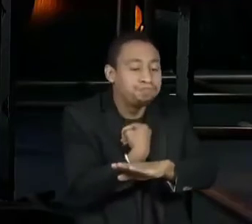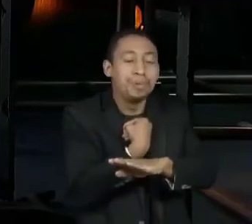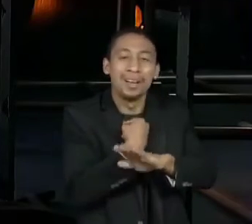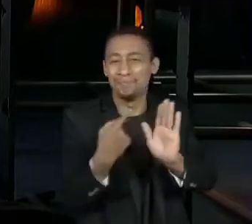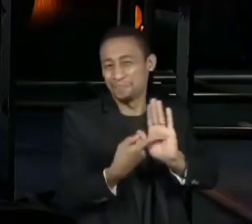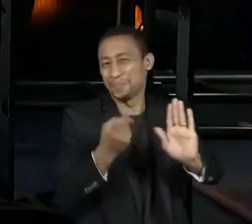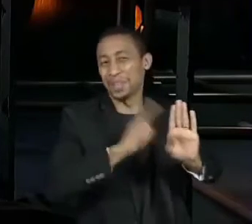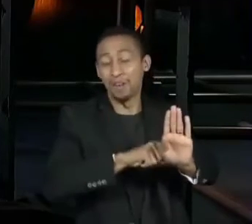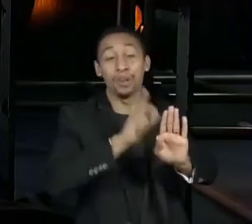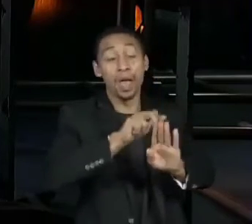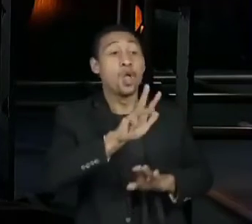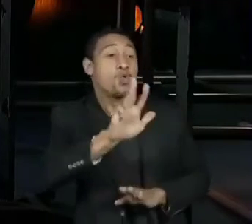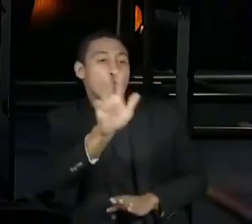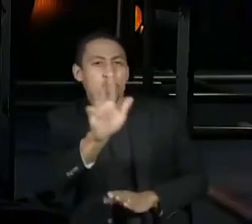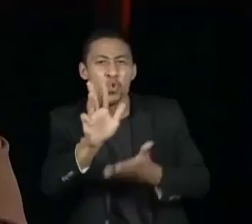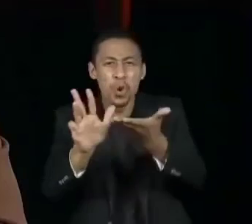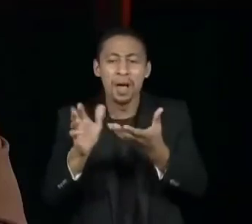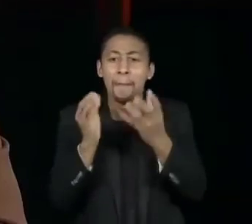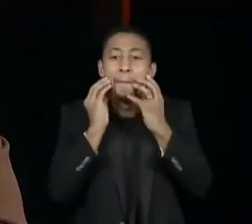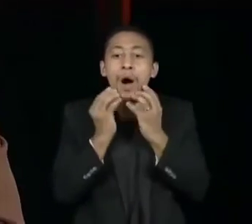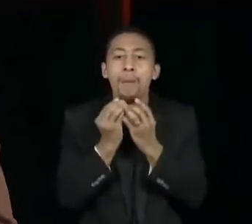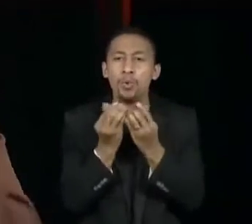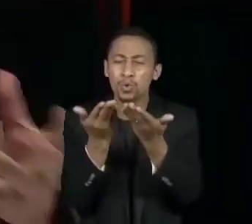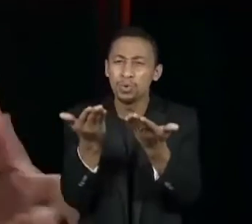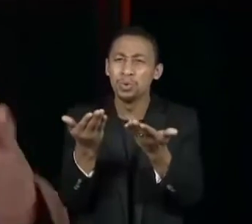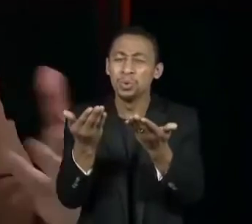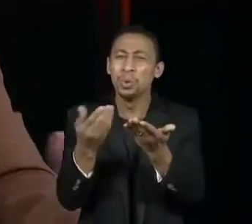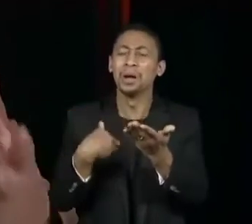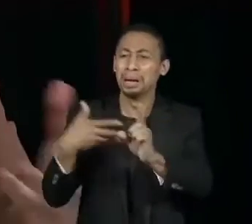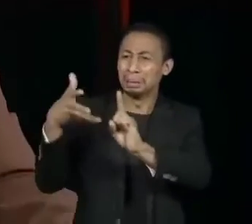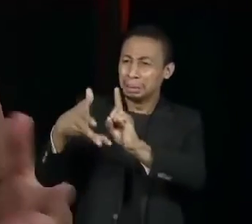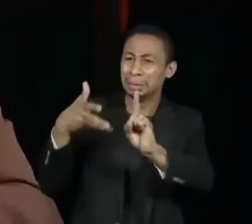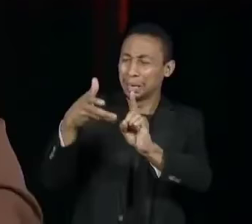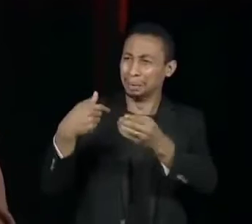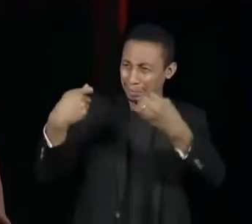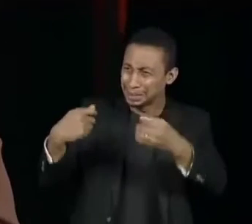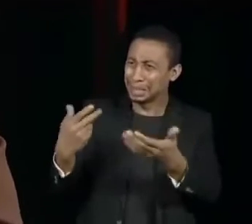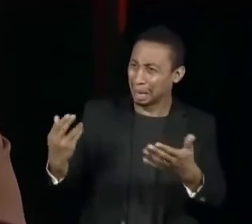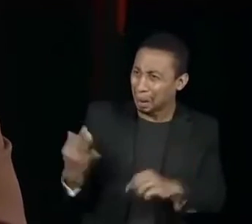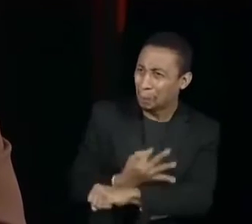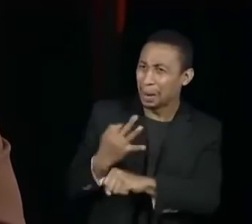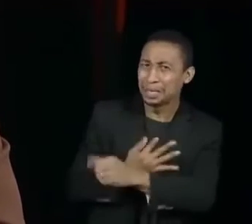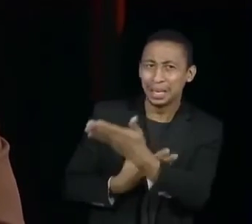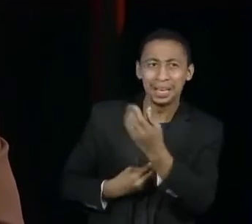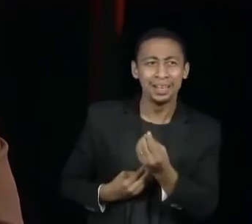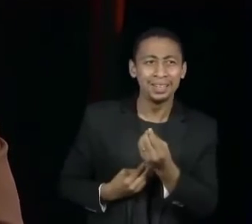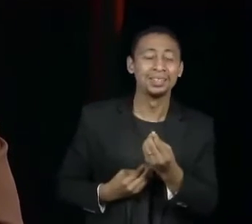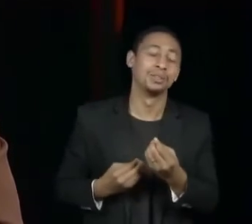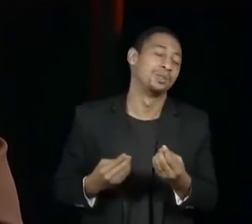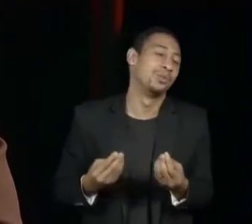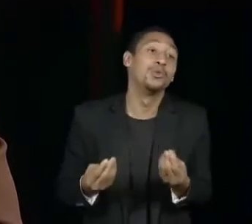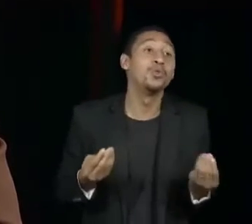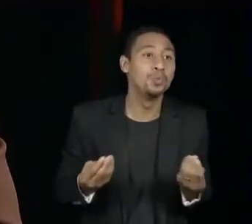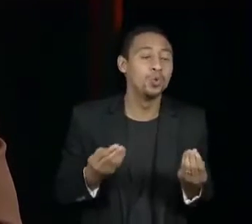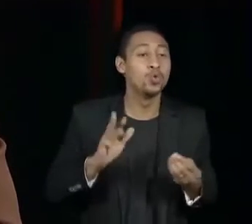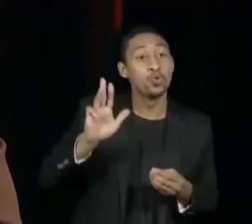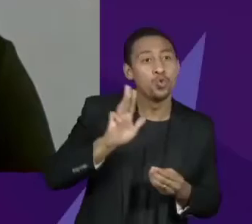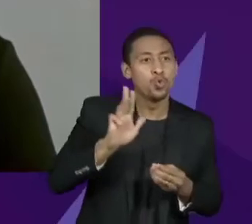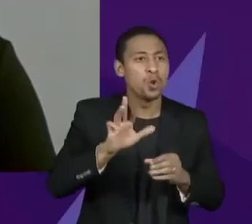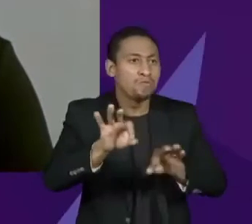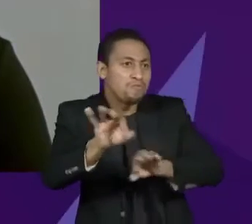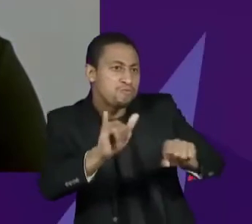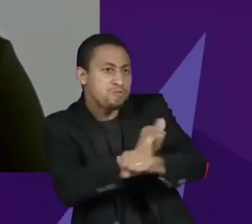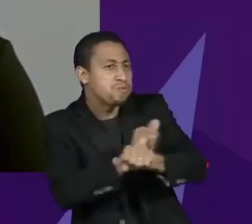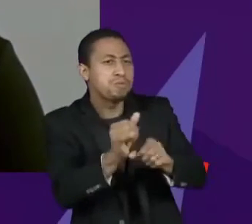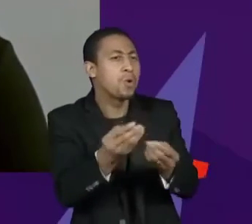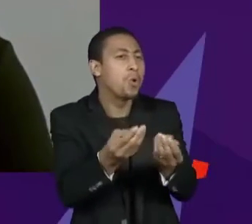esse sapo barbudo agora, deputado? Como que o Lula mexe no panorama do jogo político agora?